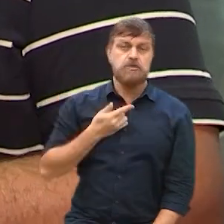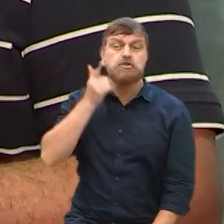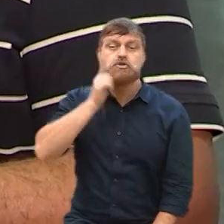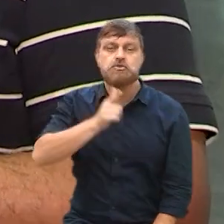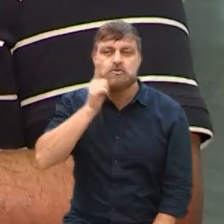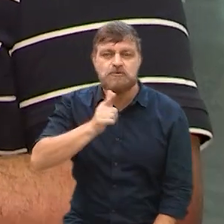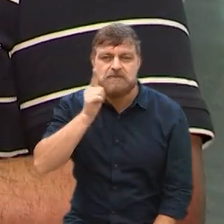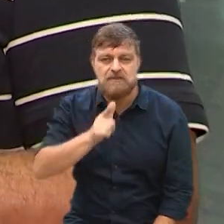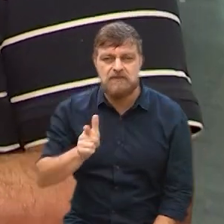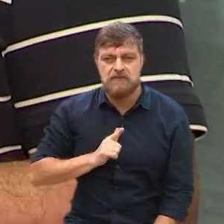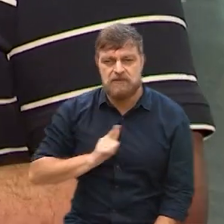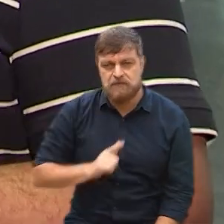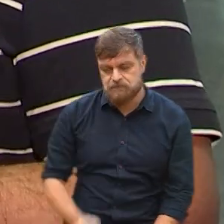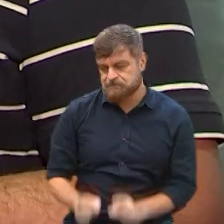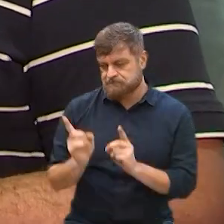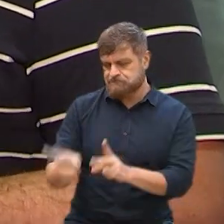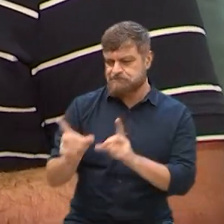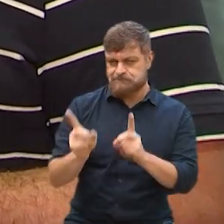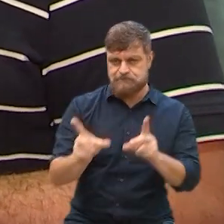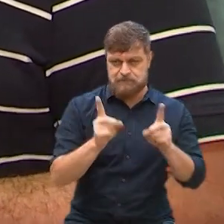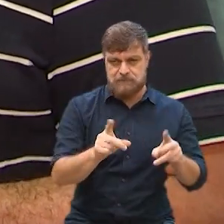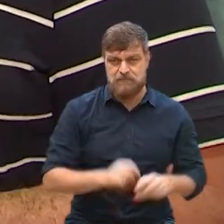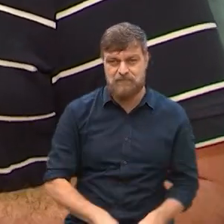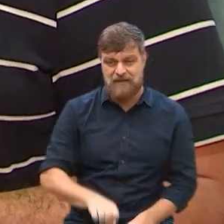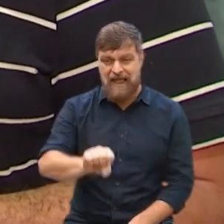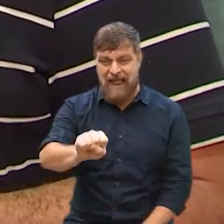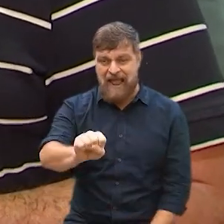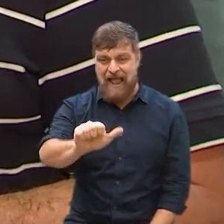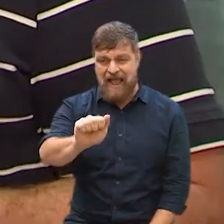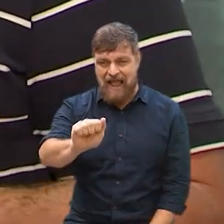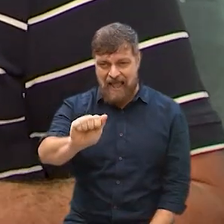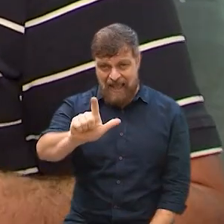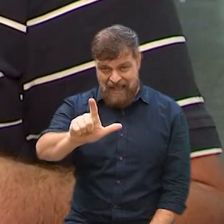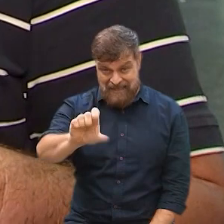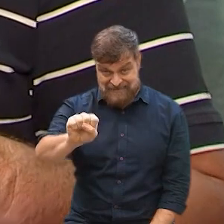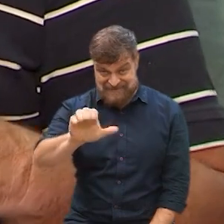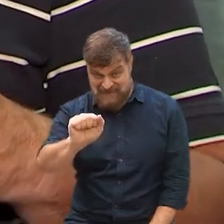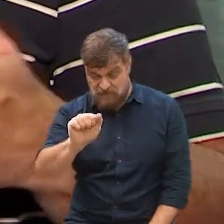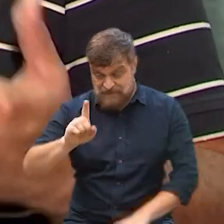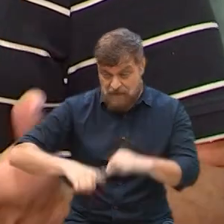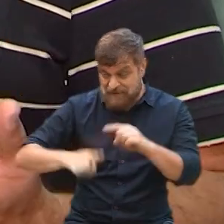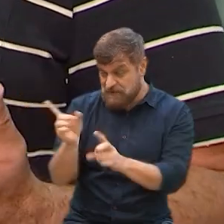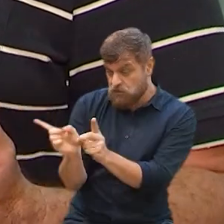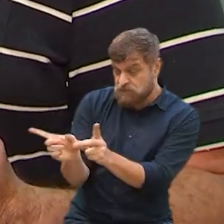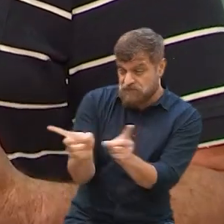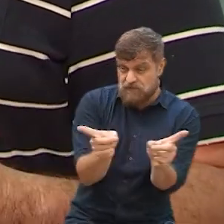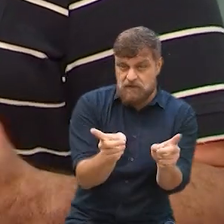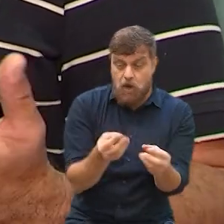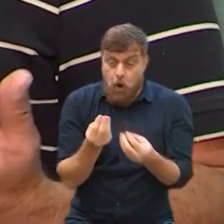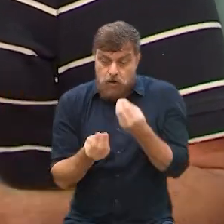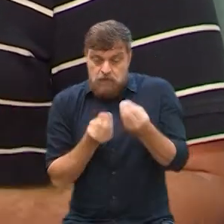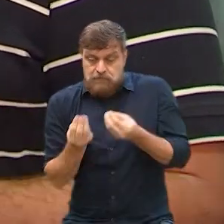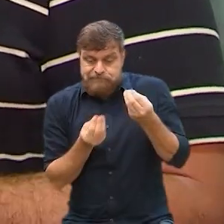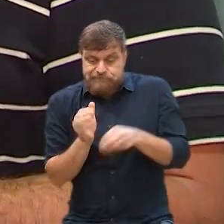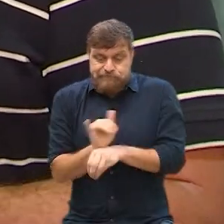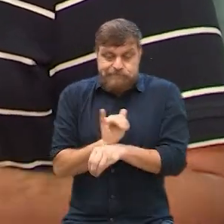conseguir tornar a salsa um produto comercial, né? E para isso